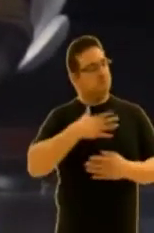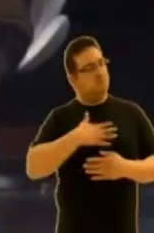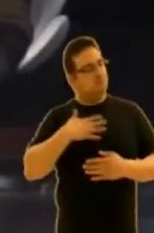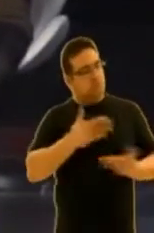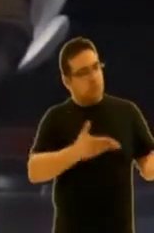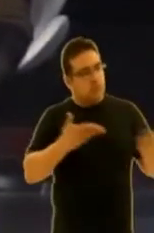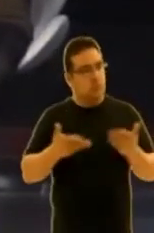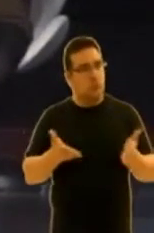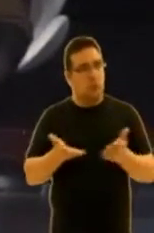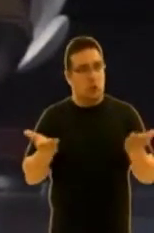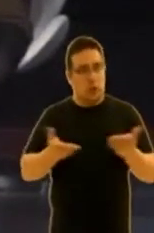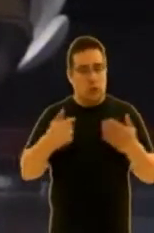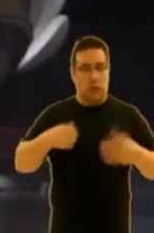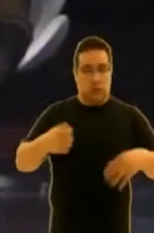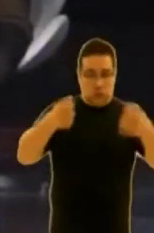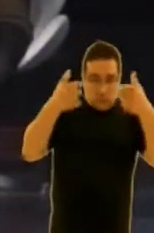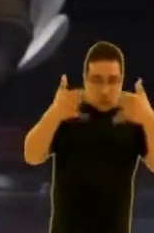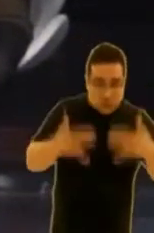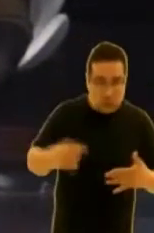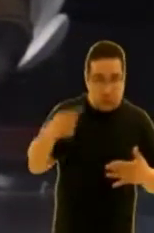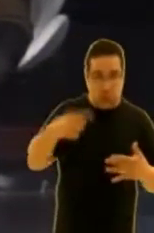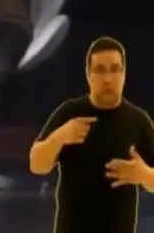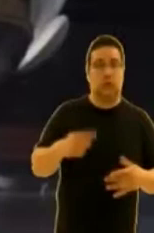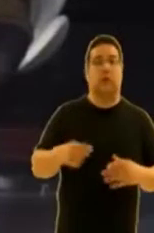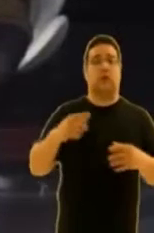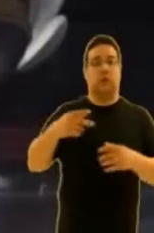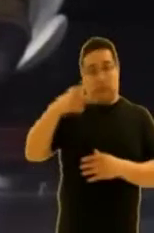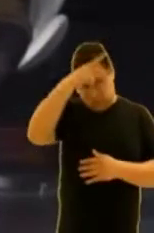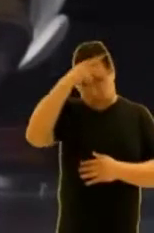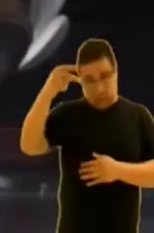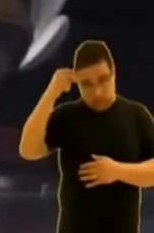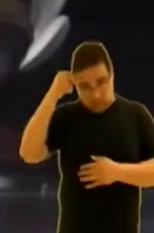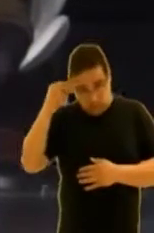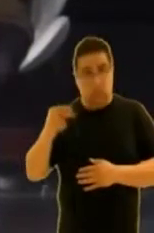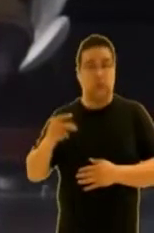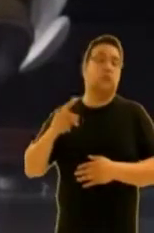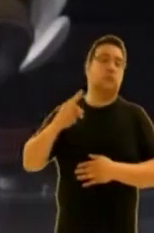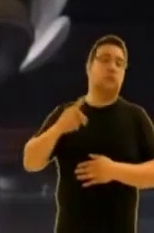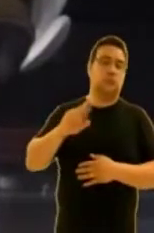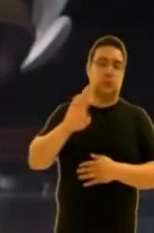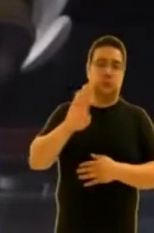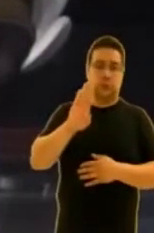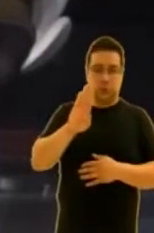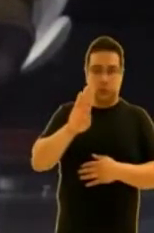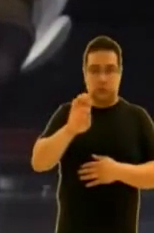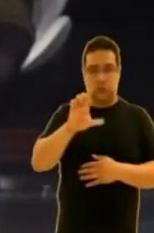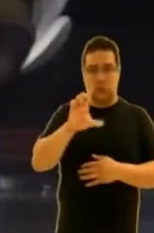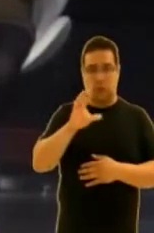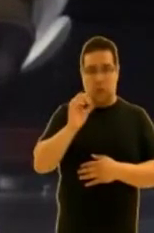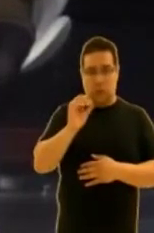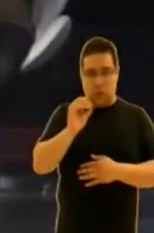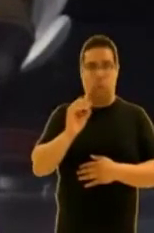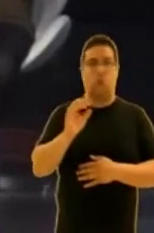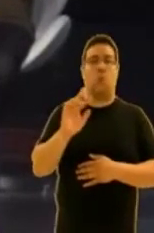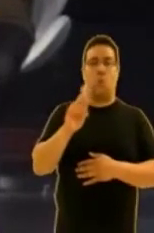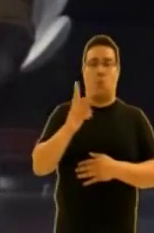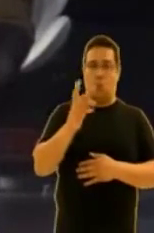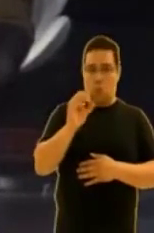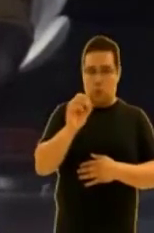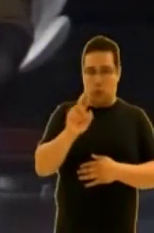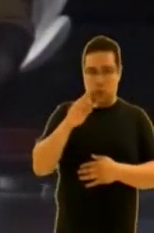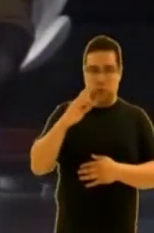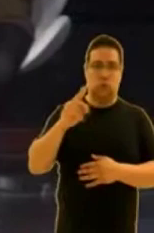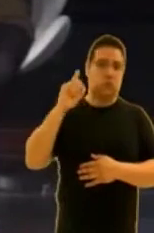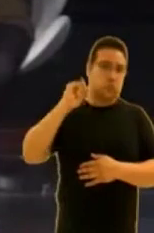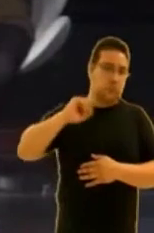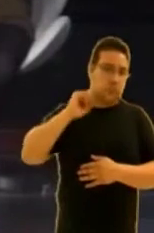Romeu Caputo trabalhou na Prefeitura Municipal de Belo Horizonte de 1998 a 2007, nas áreas